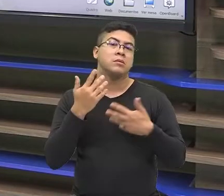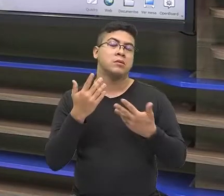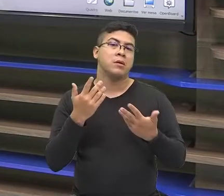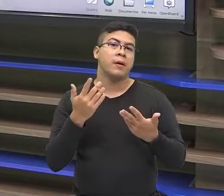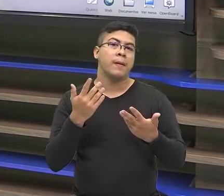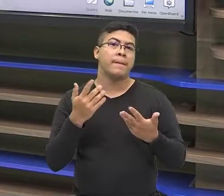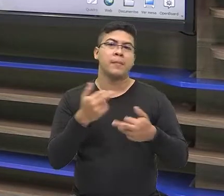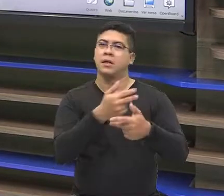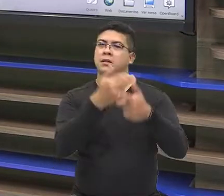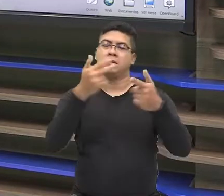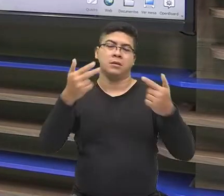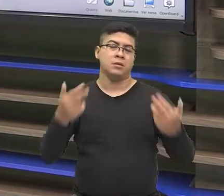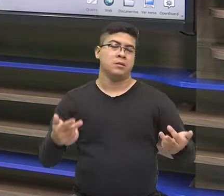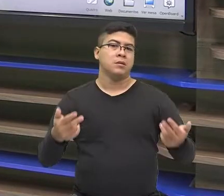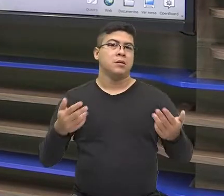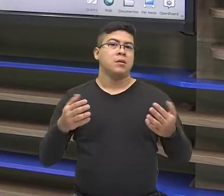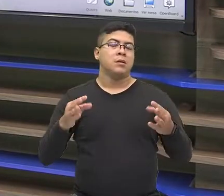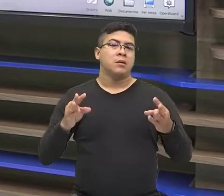tem diversos